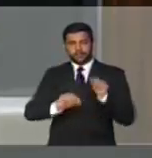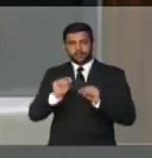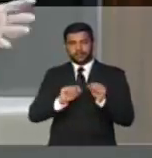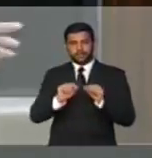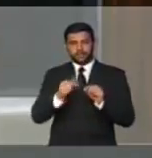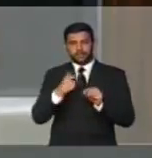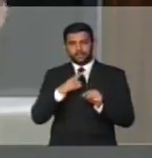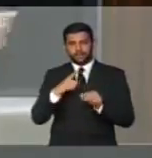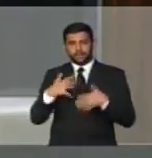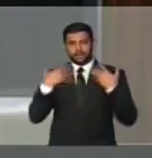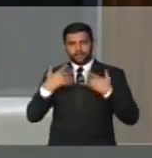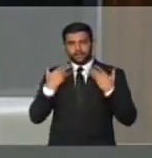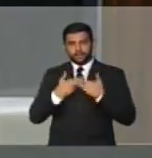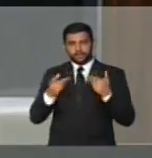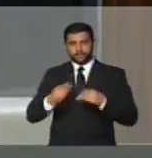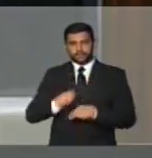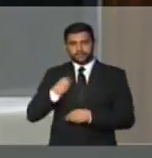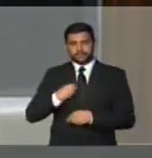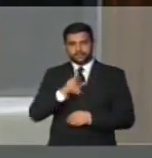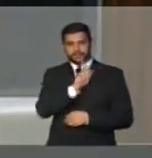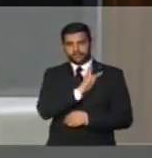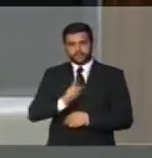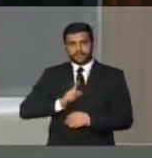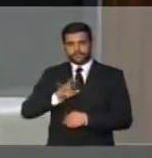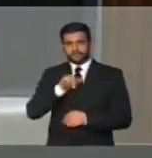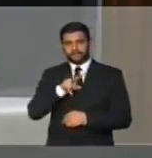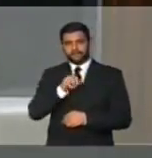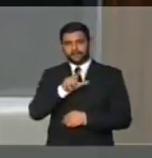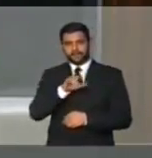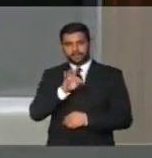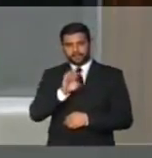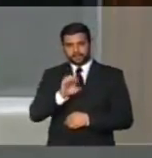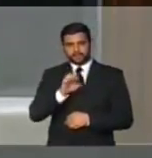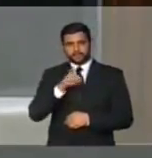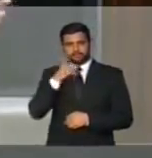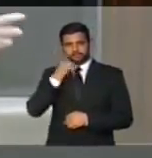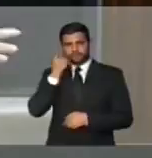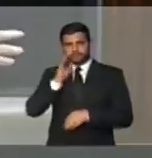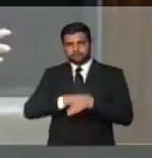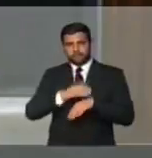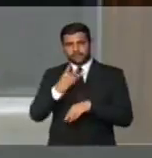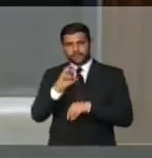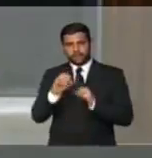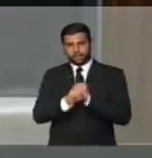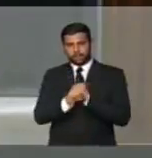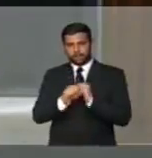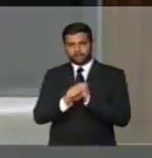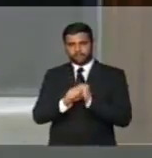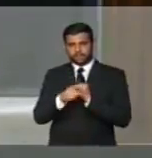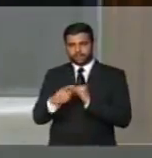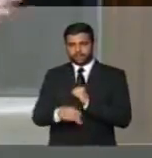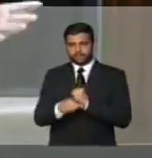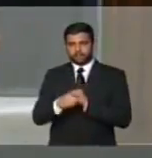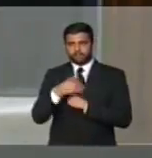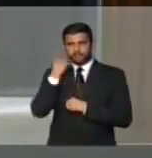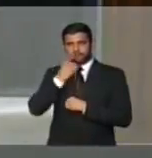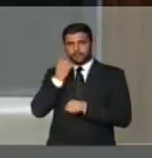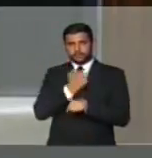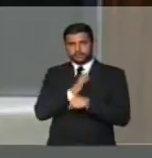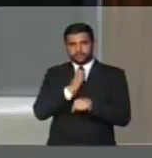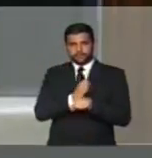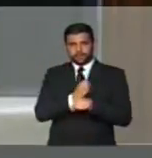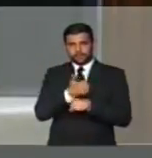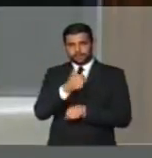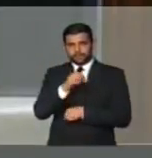que tem a honra de ser, meu presidente Ivan Valente, parlamentar há mais de 30 anos, fui deputado estadual